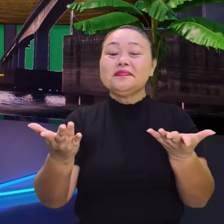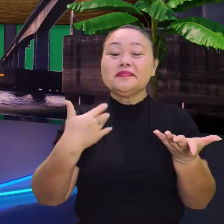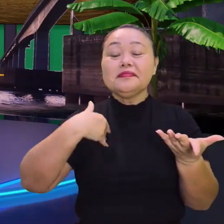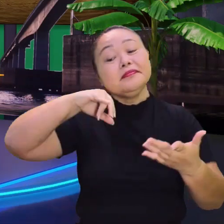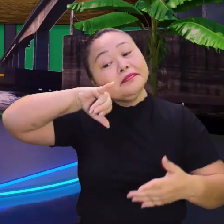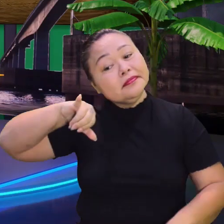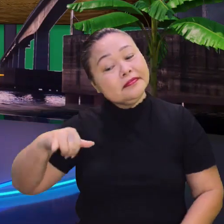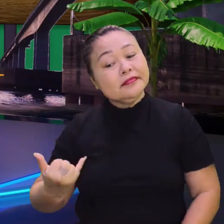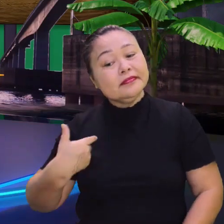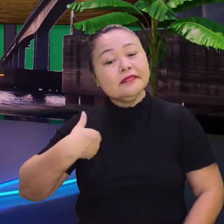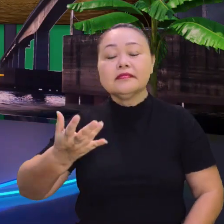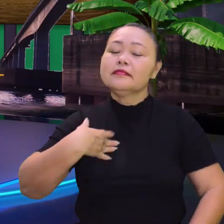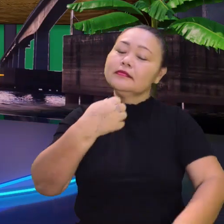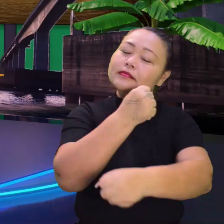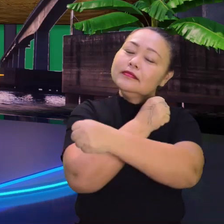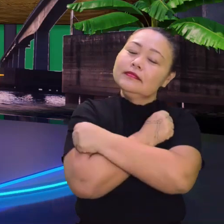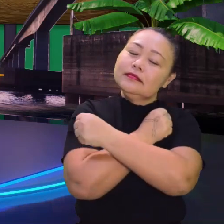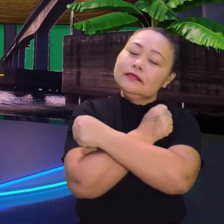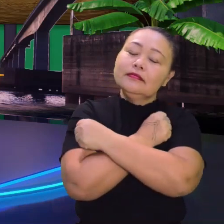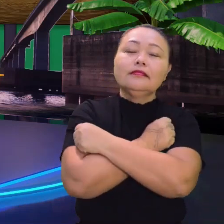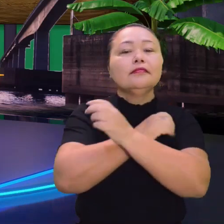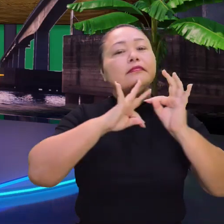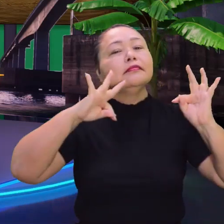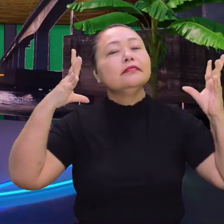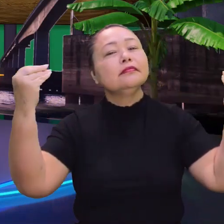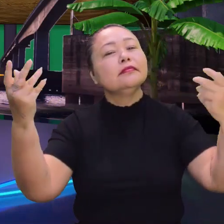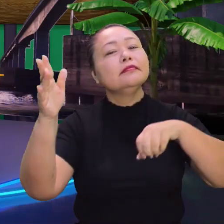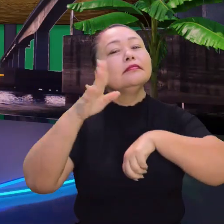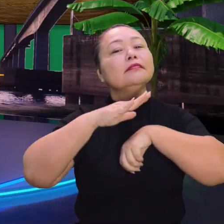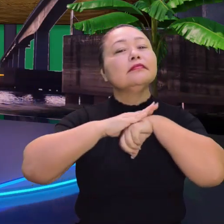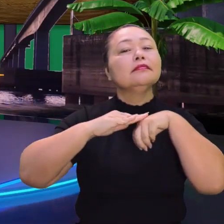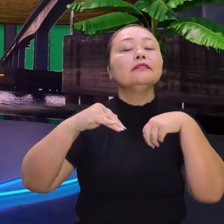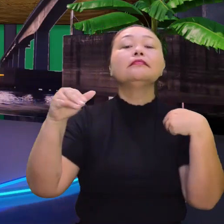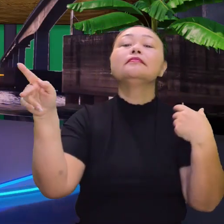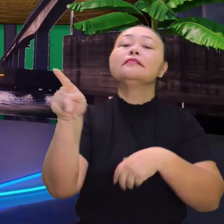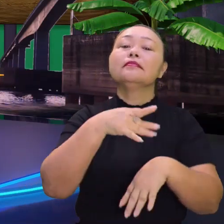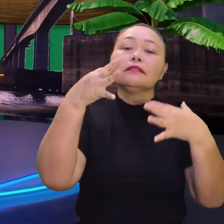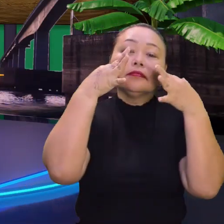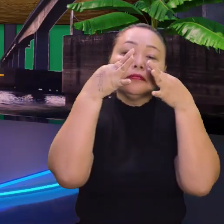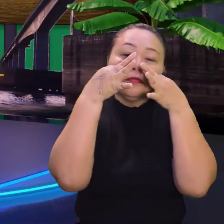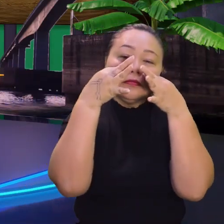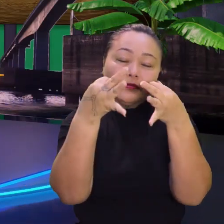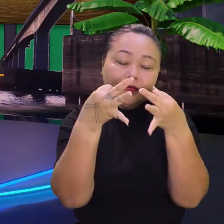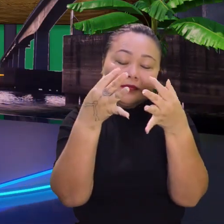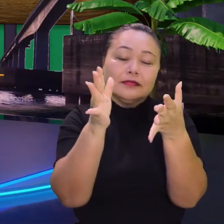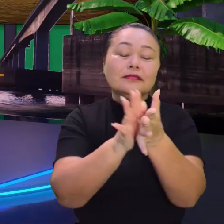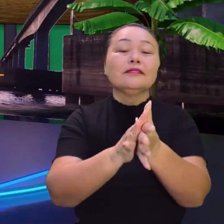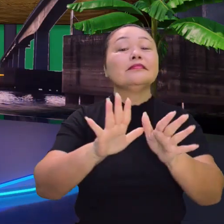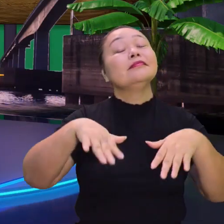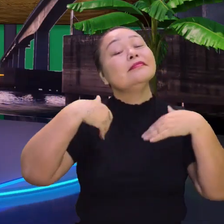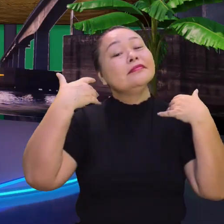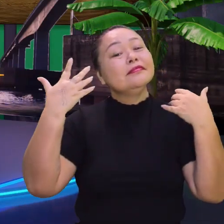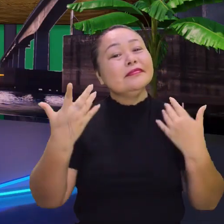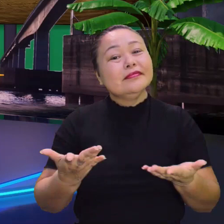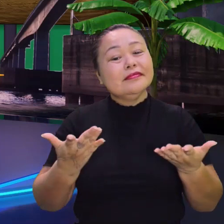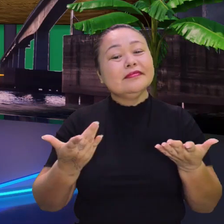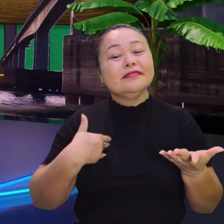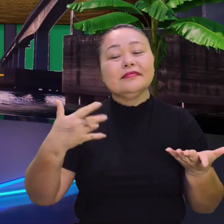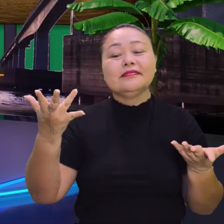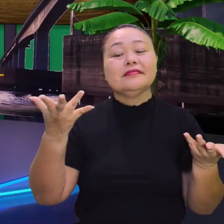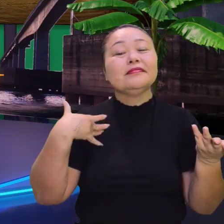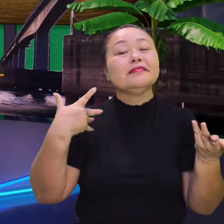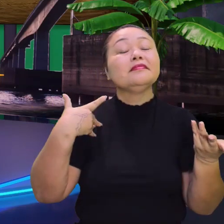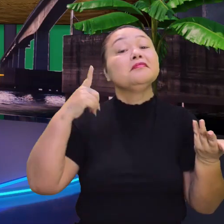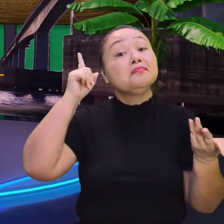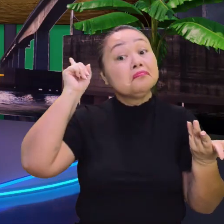E aproveitamos também para mandar um abraço para todos os nossos queridos professores presenciais. Muito bem. E, obviamente, a